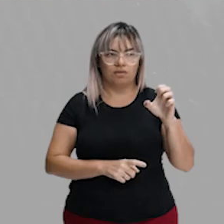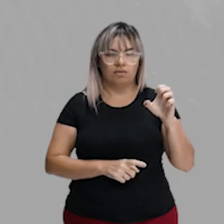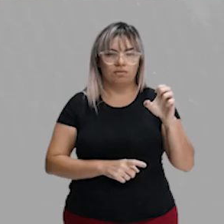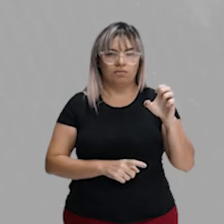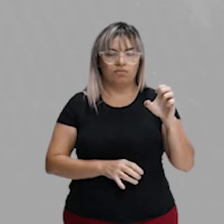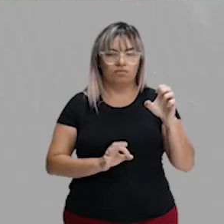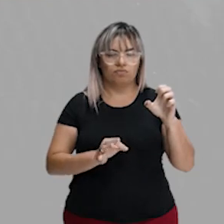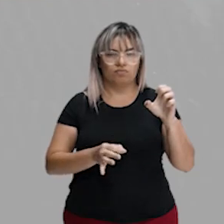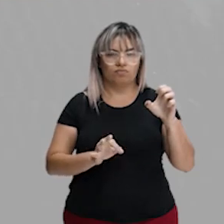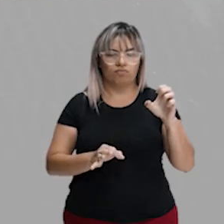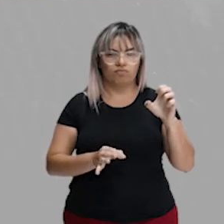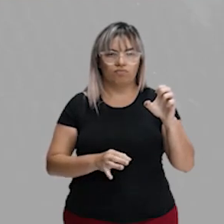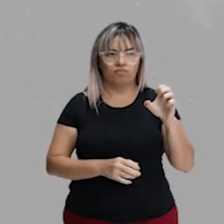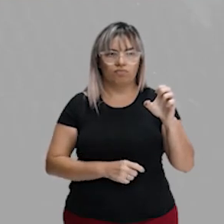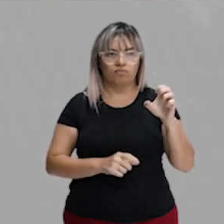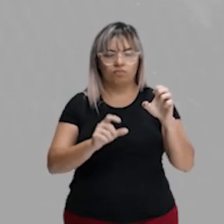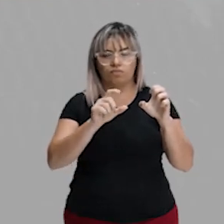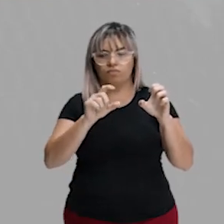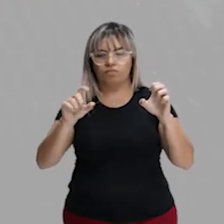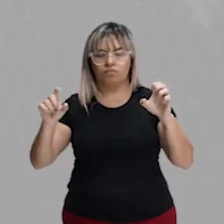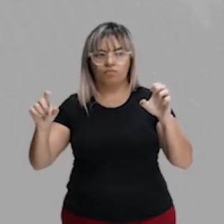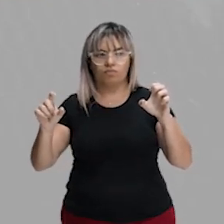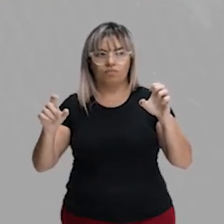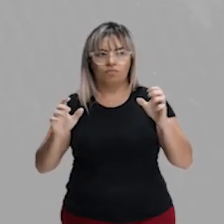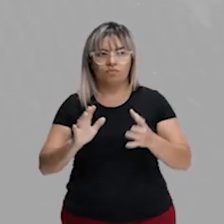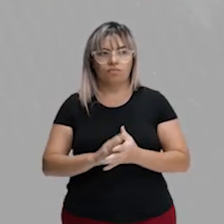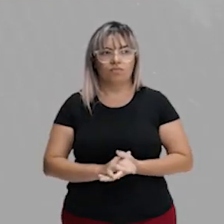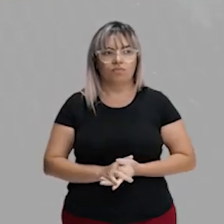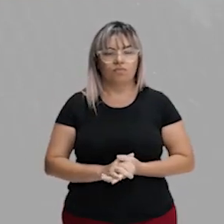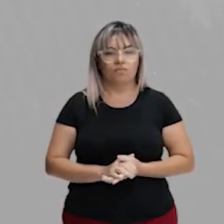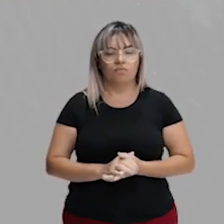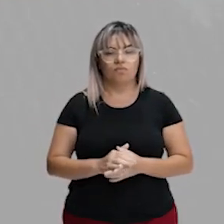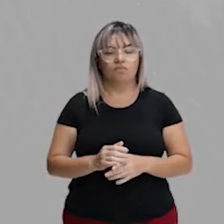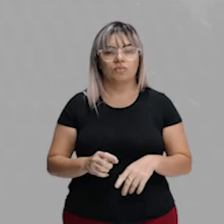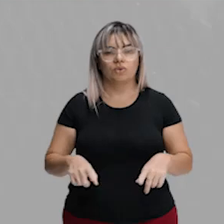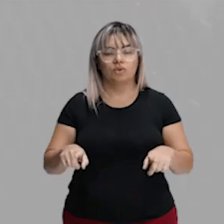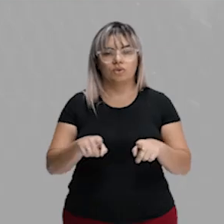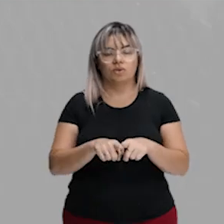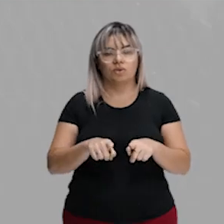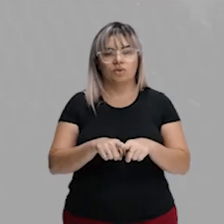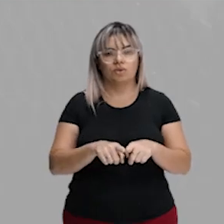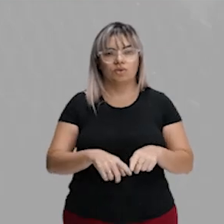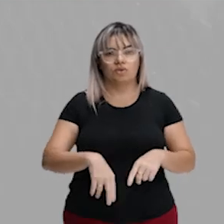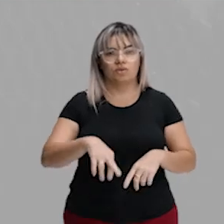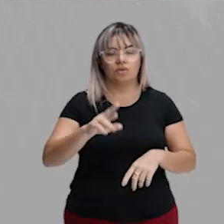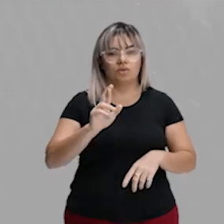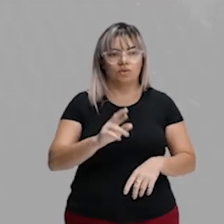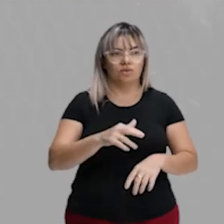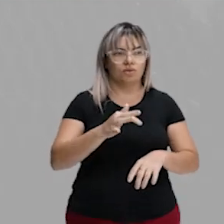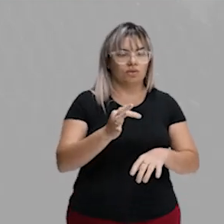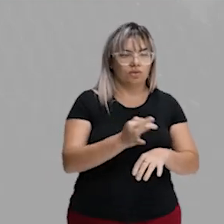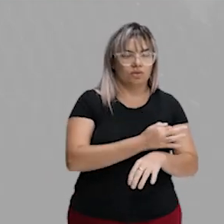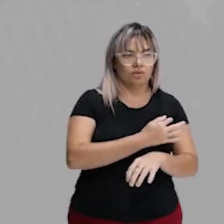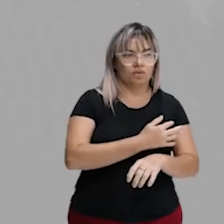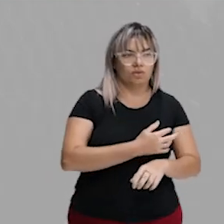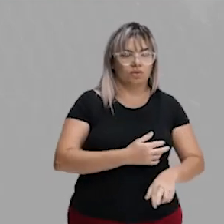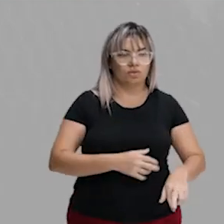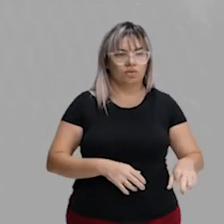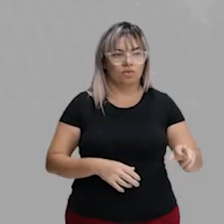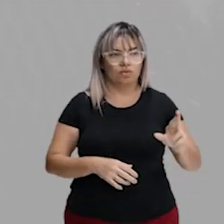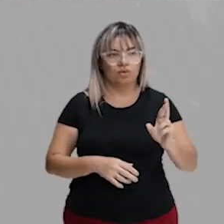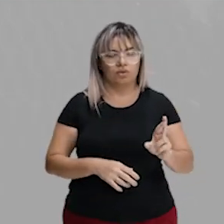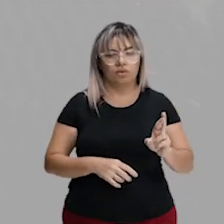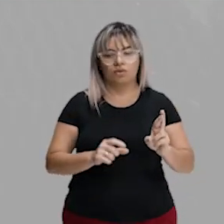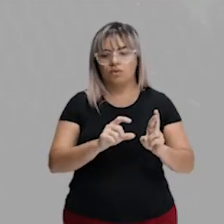Certinho? E uma resistência, né, que nós vamos chamar de resistência interna, resistor